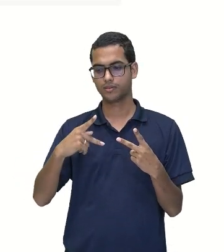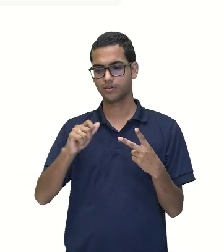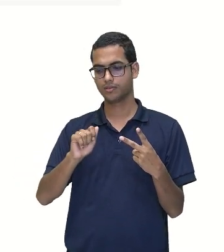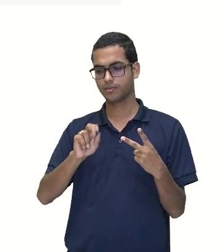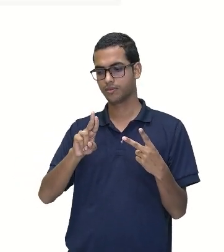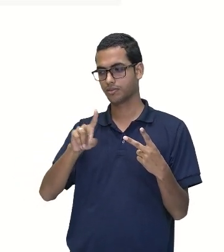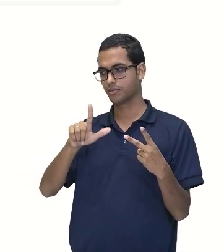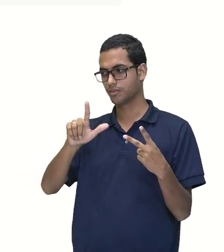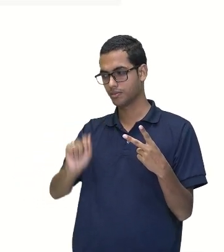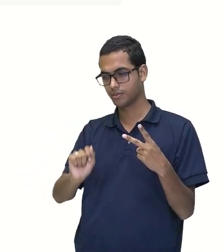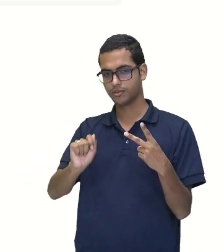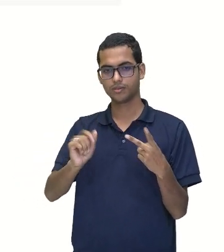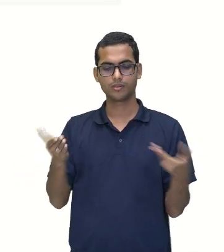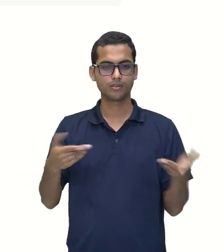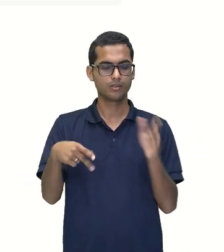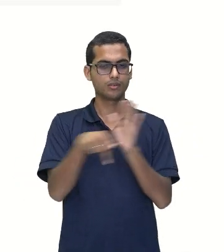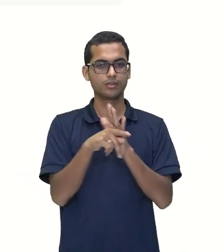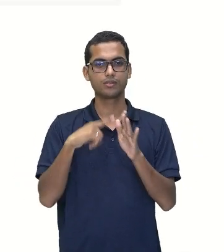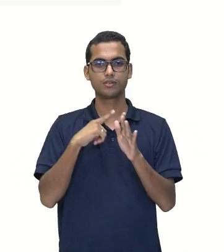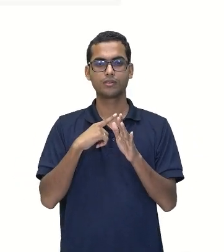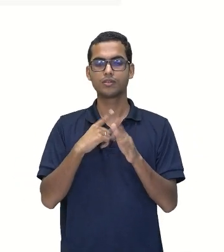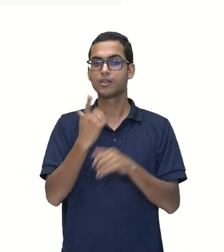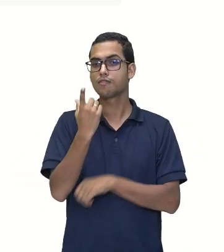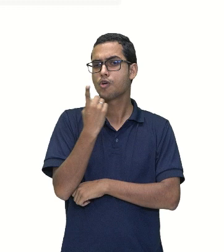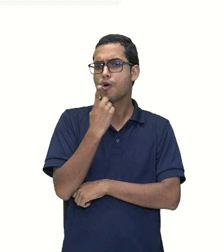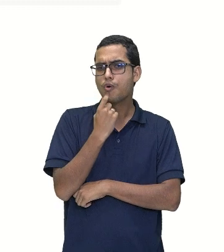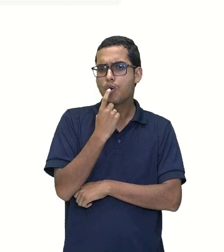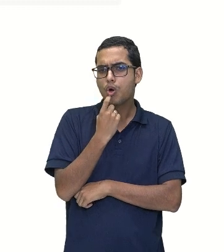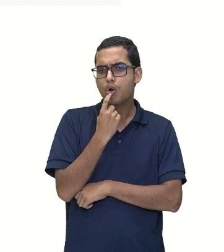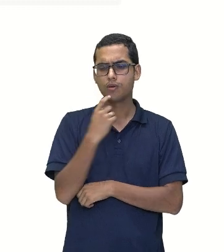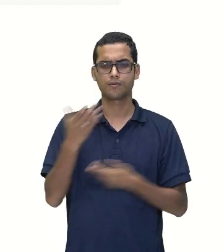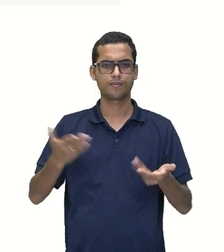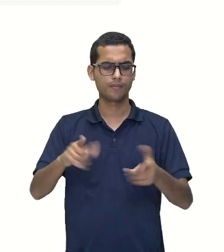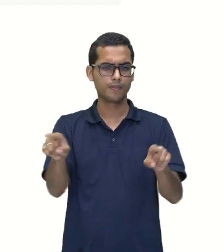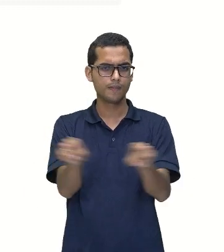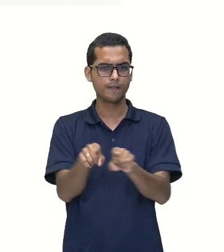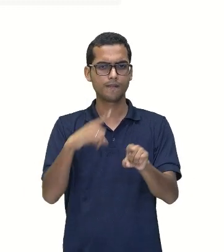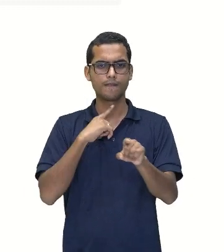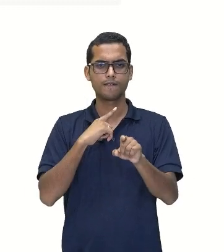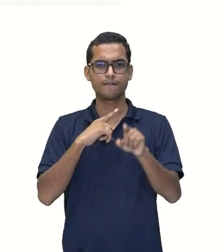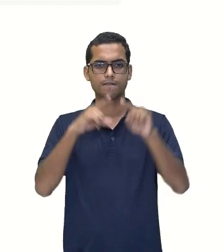observar essa circunferência vermelha, tá? Que eu comecei explicando para vocês, ó.